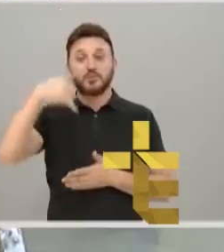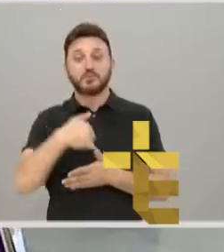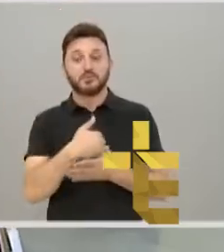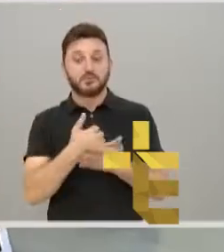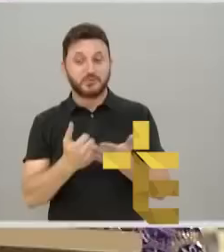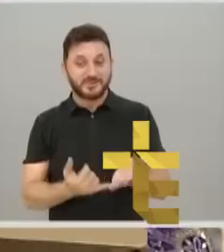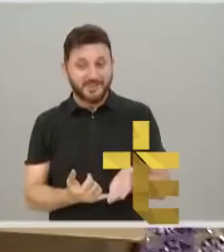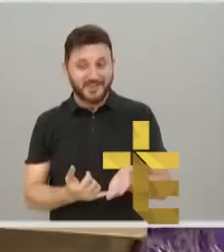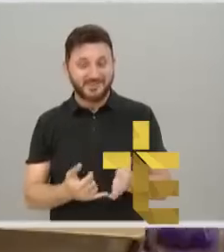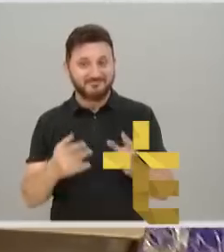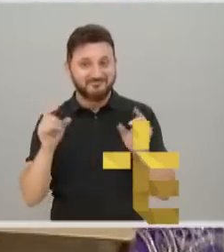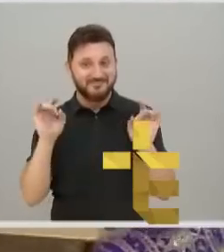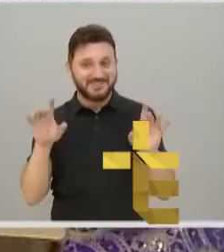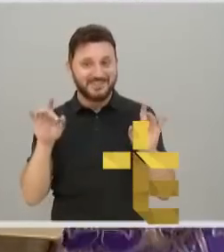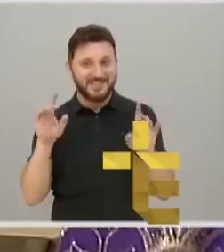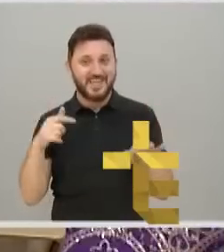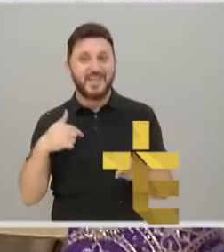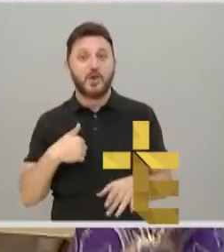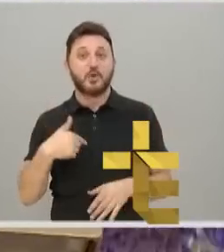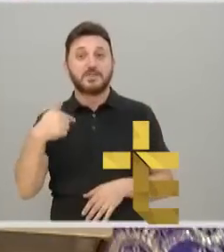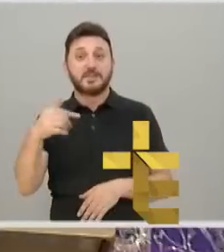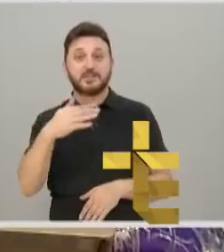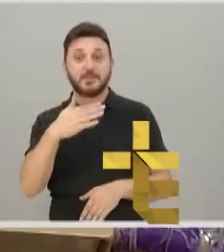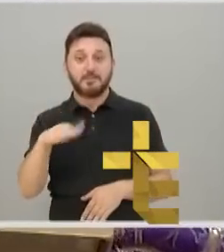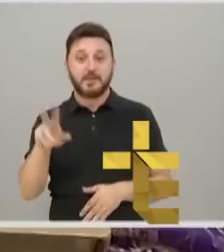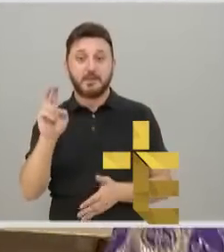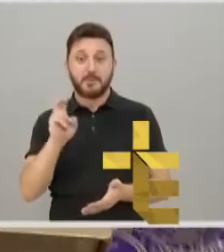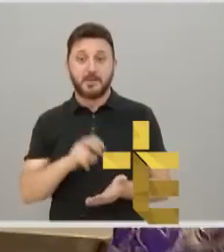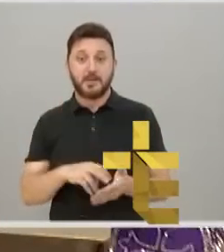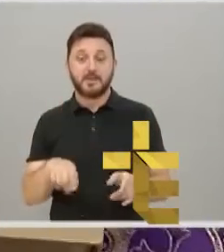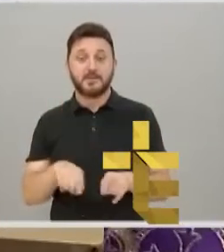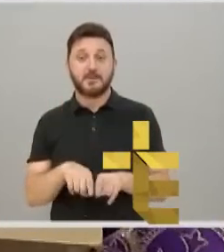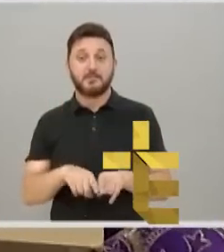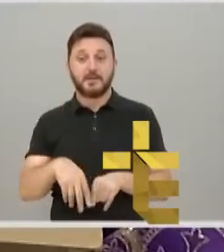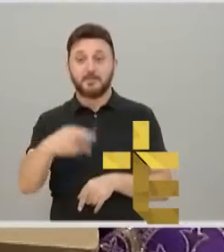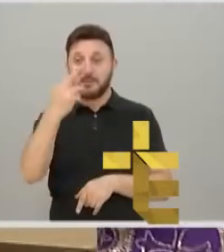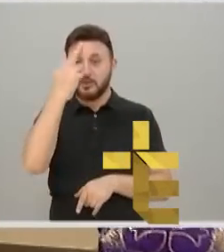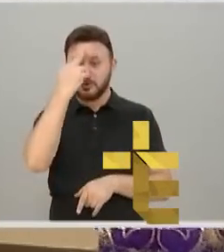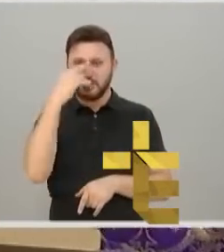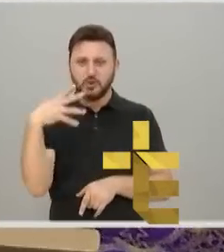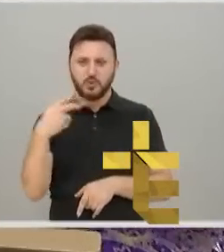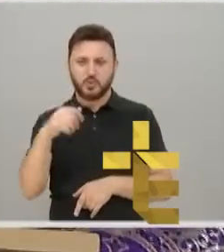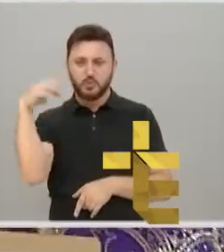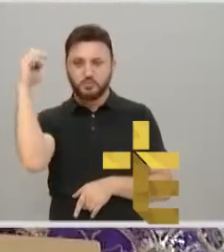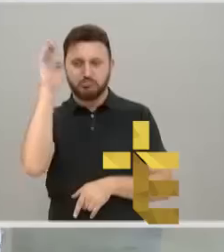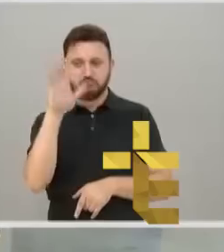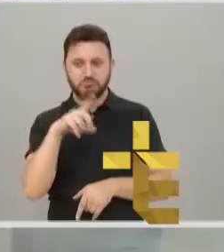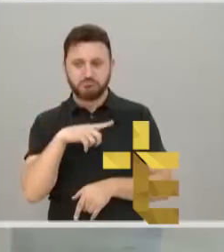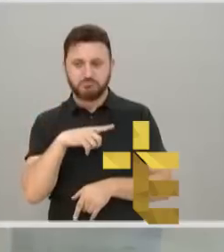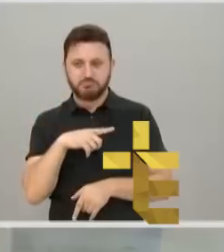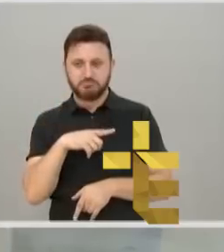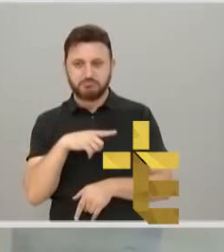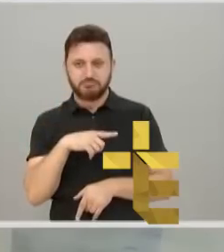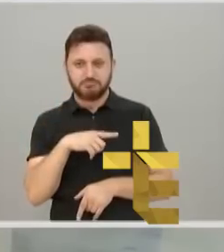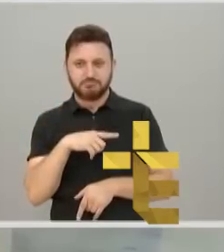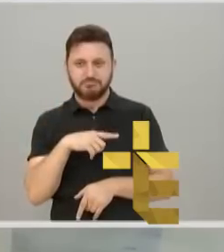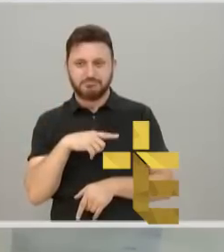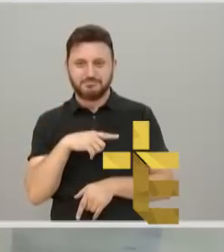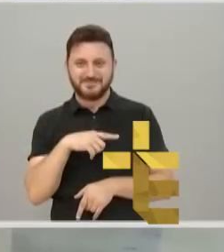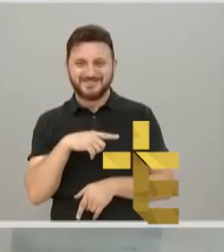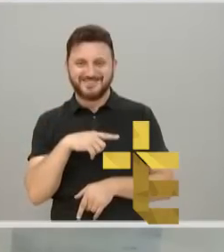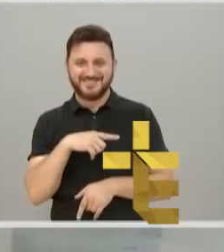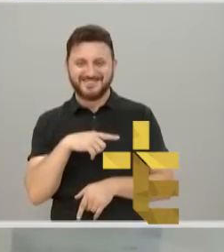Eu estarei celebrando 7:30 da manhã e ao meio-dia para todo o Brasil. Não, sacristão, não, pode deixar quieto